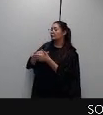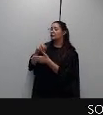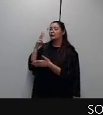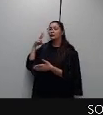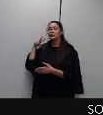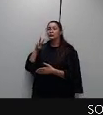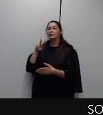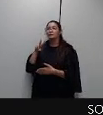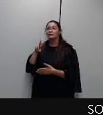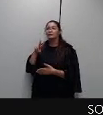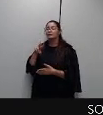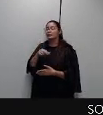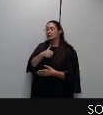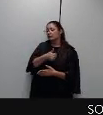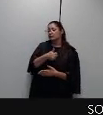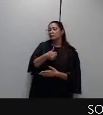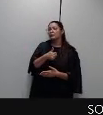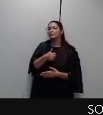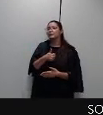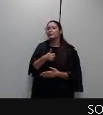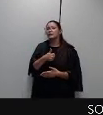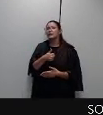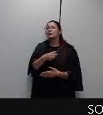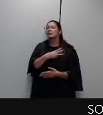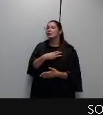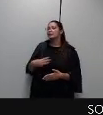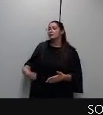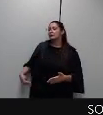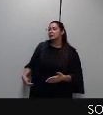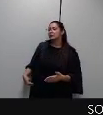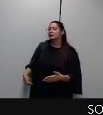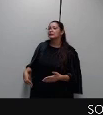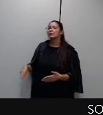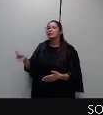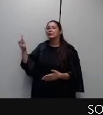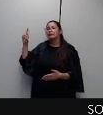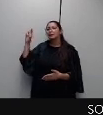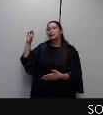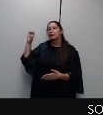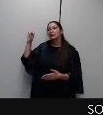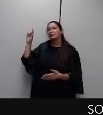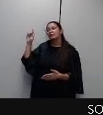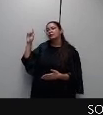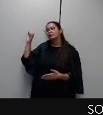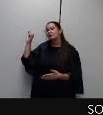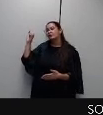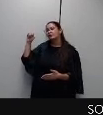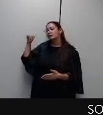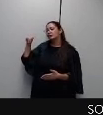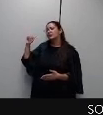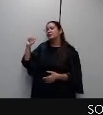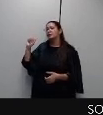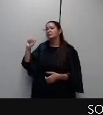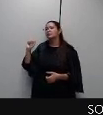item 1 da ministra Regina Helena recurso especial de número 1 milhão